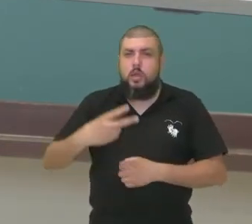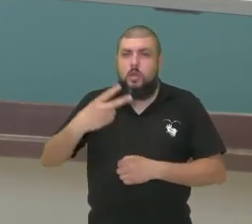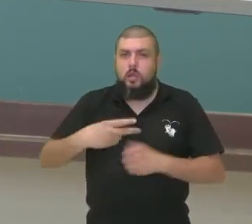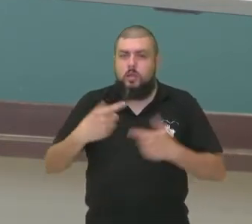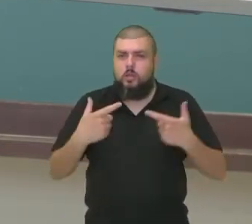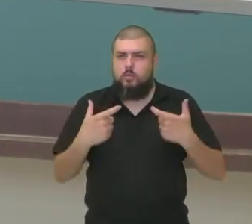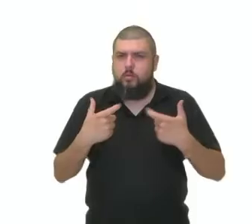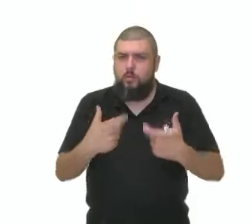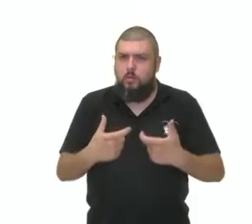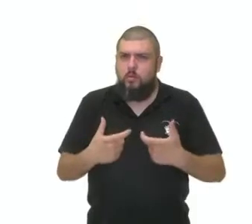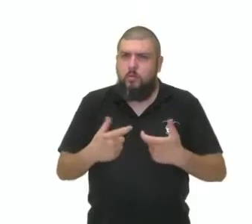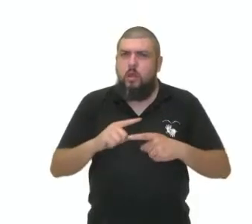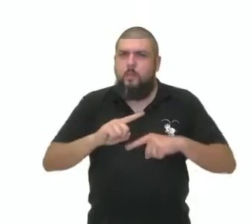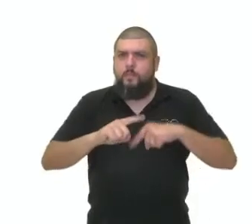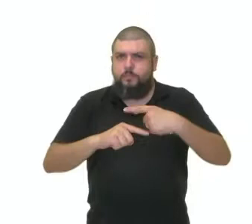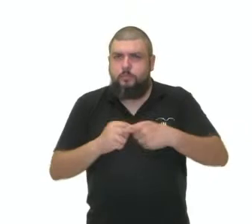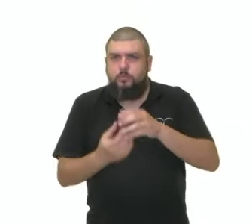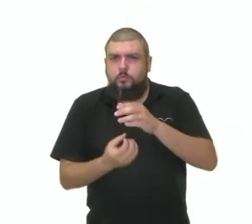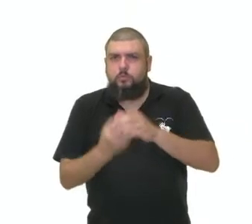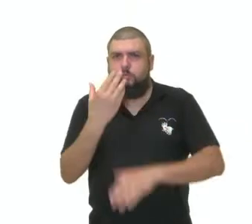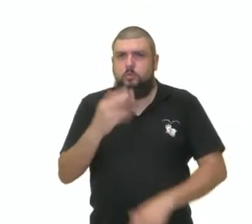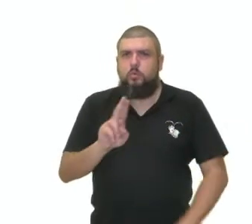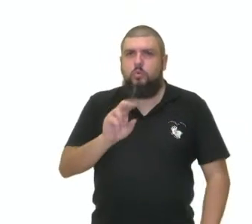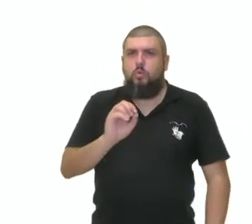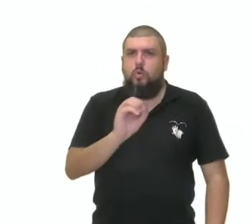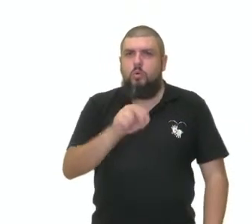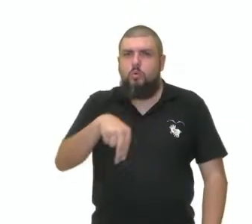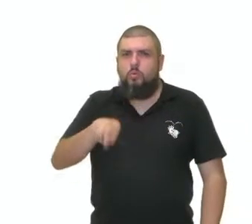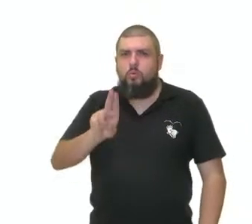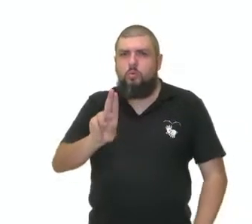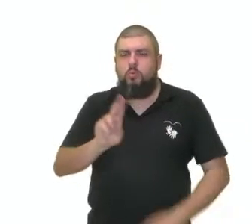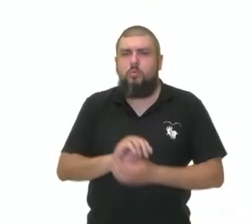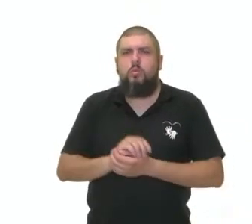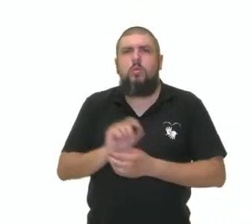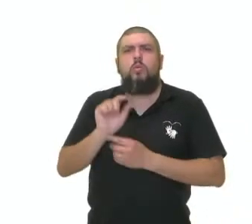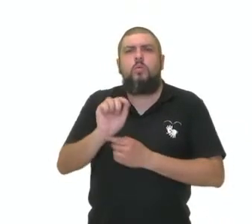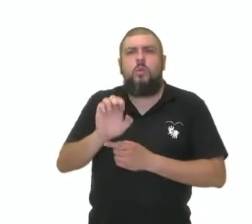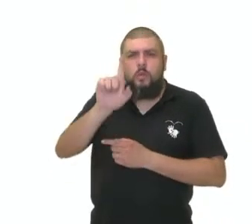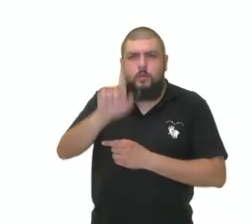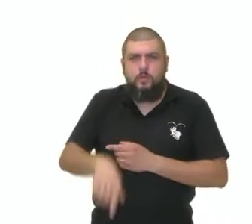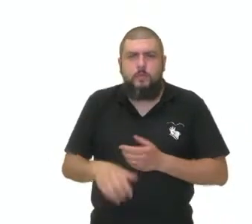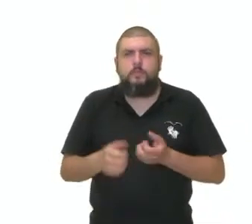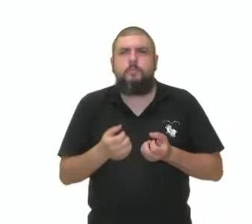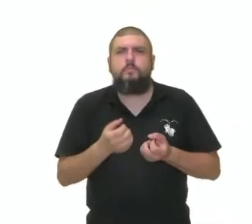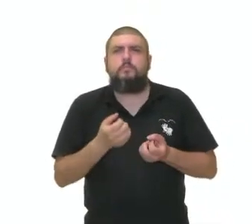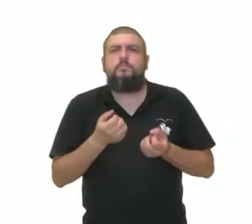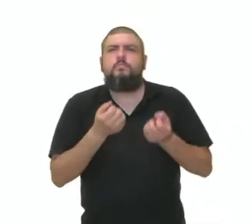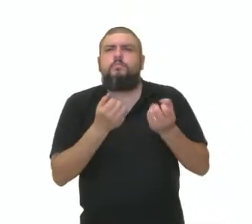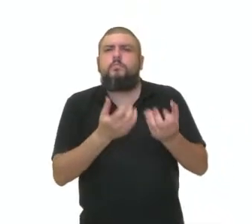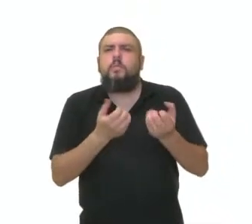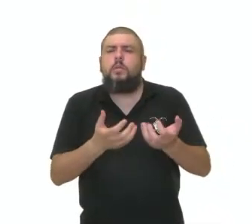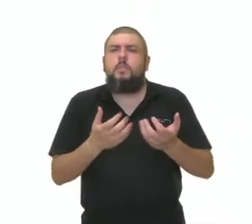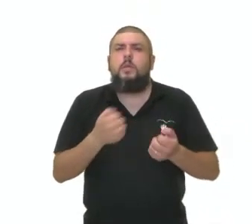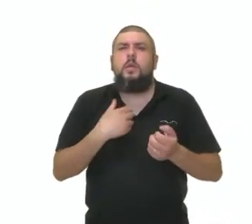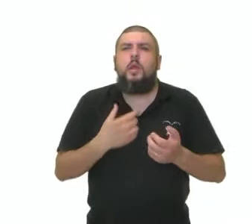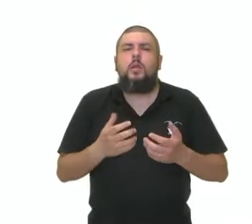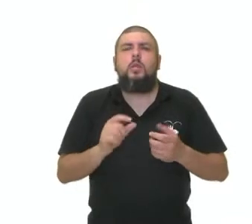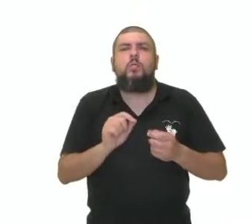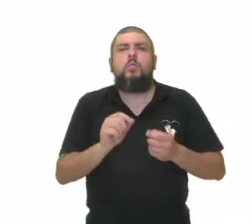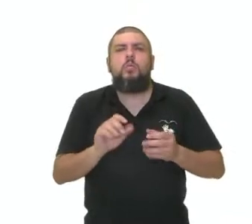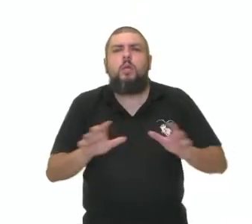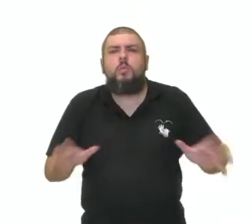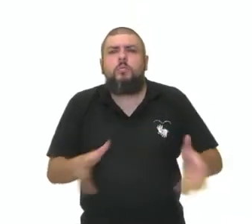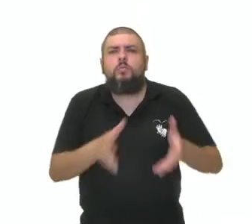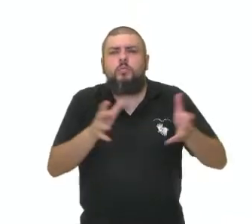criada a ONU. Um dos objetivos fundamentais da ONU tem sido promover e encorajar o respeito aos direitos de todos,